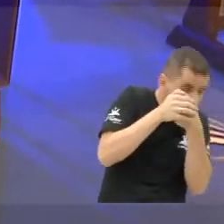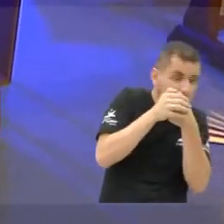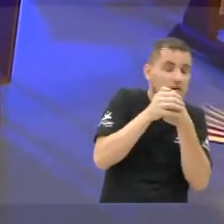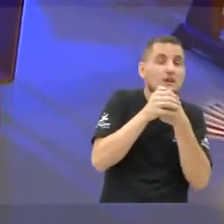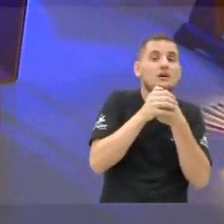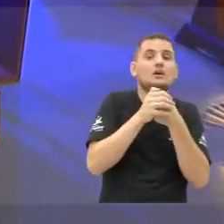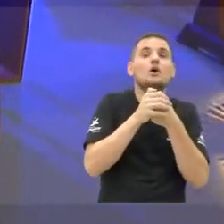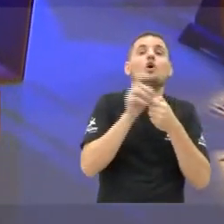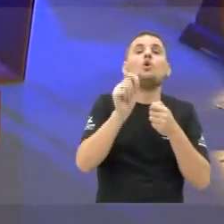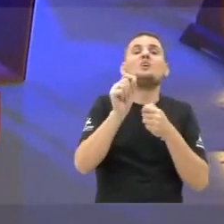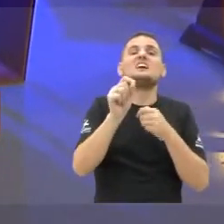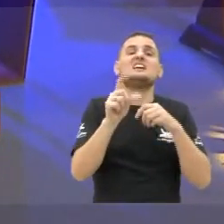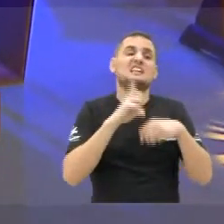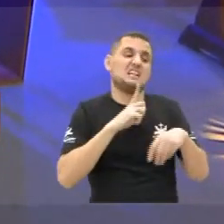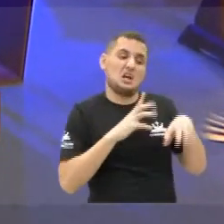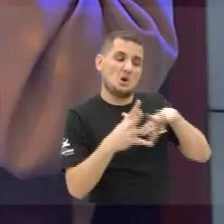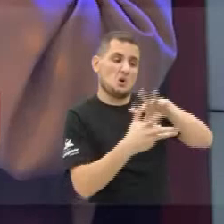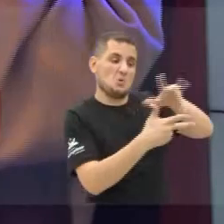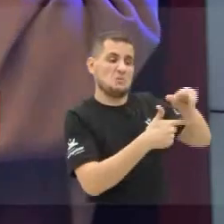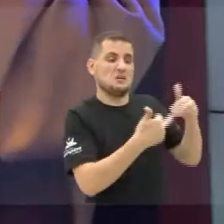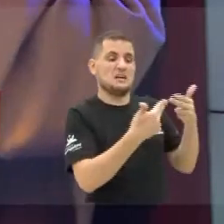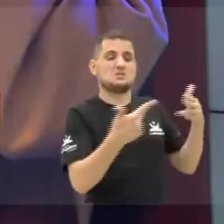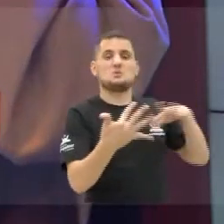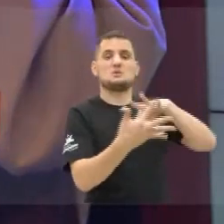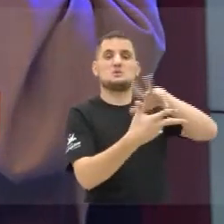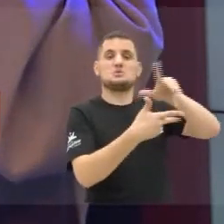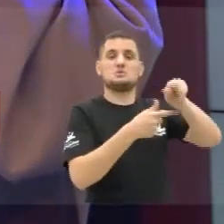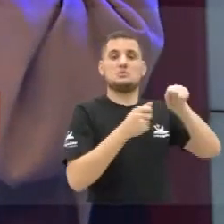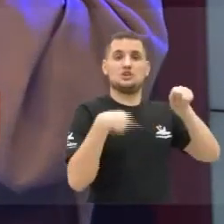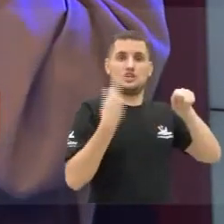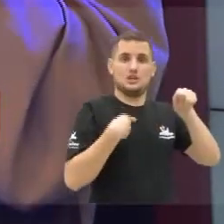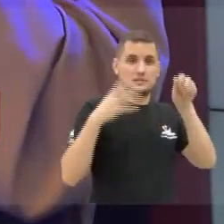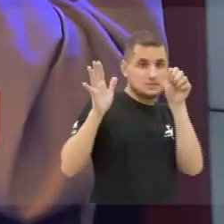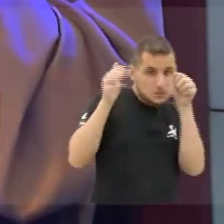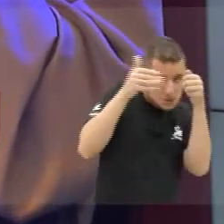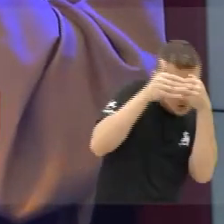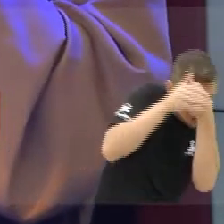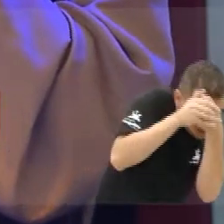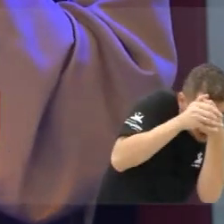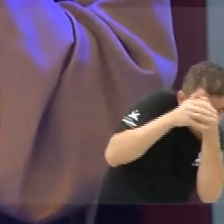Porque o que, que é o mundo? O que, que são as coisas do mundo? É você se escondendo de Jesus.